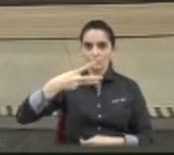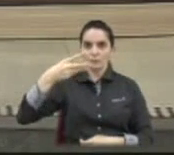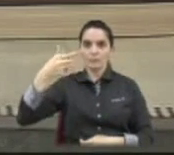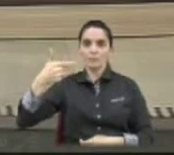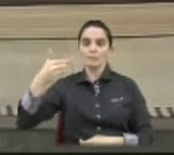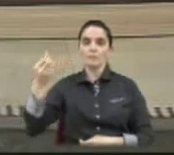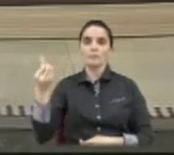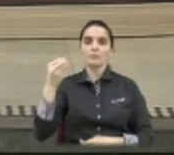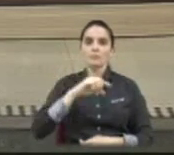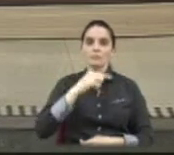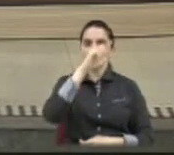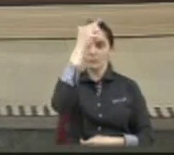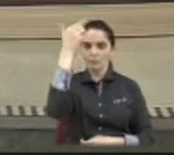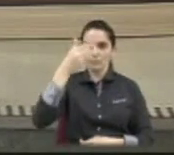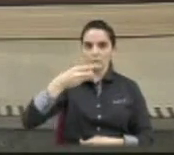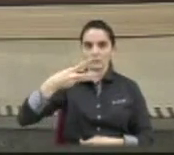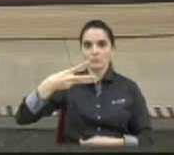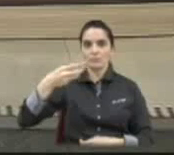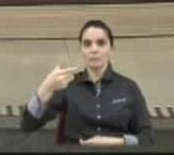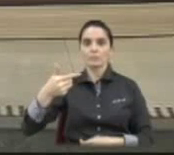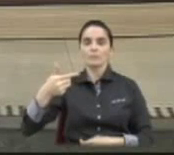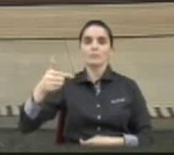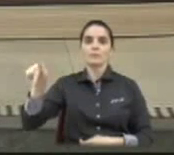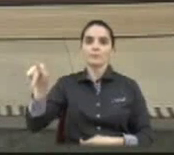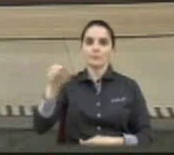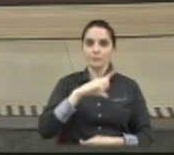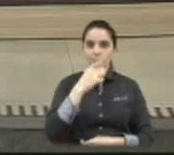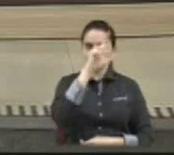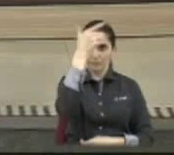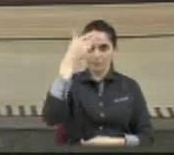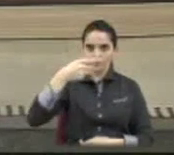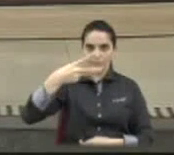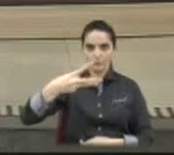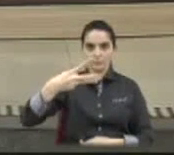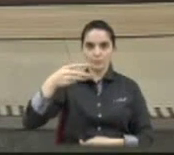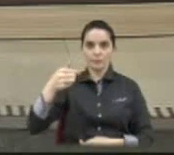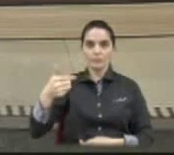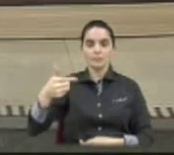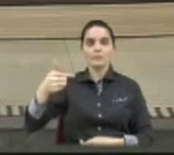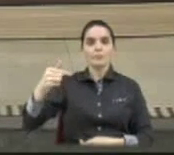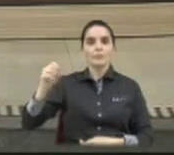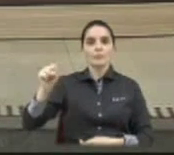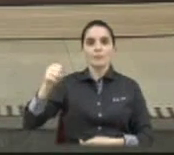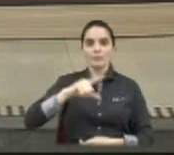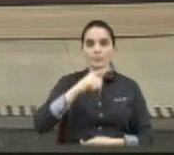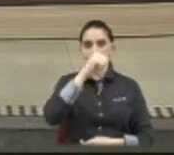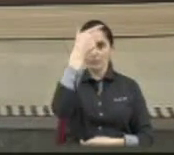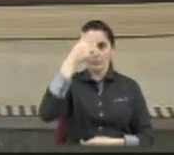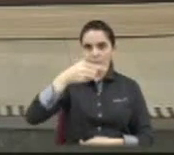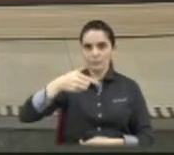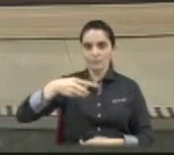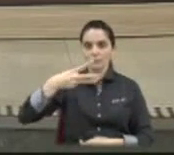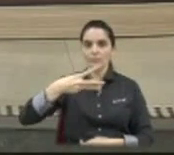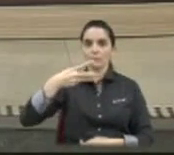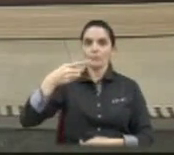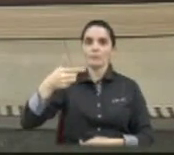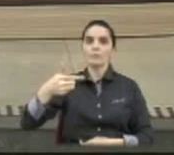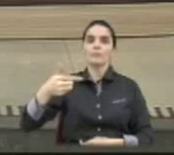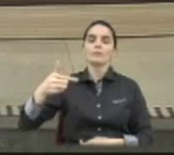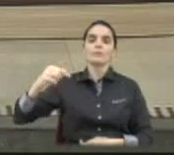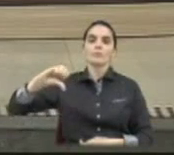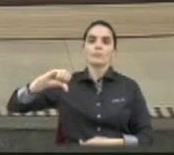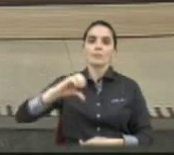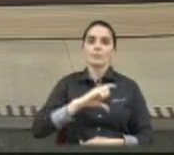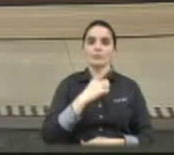326, Luizinho da Casaquil, 327, Luizinho da Casaquil, 328, Luizinho da Casaquil, 329, Luizinho da